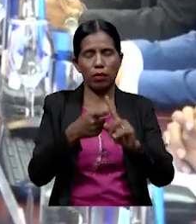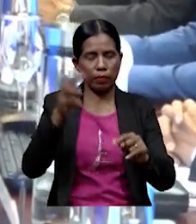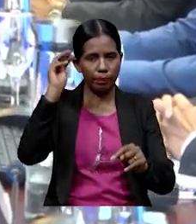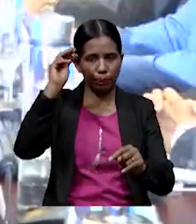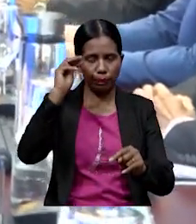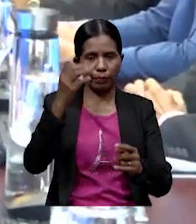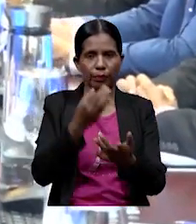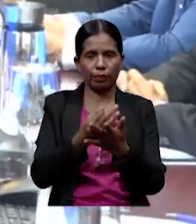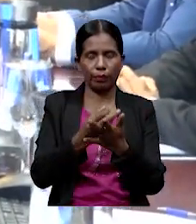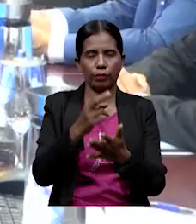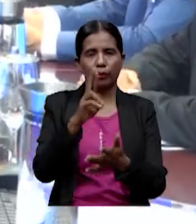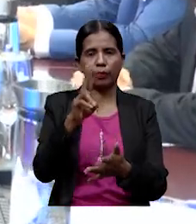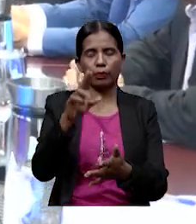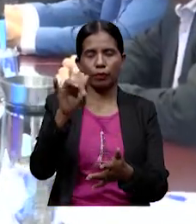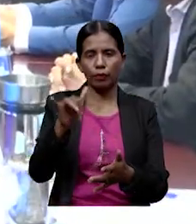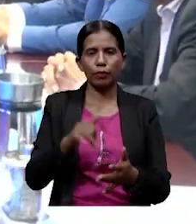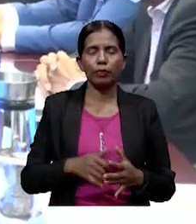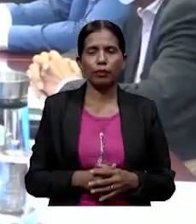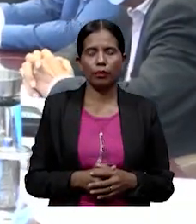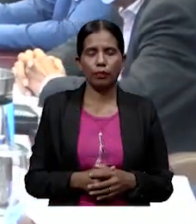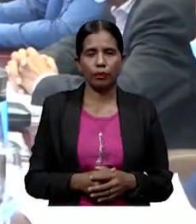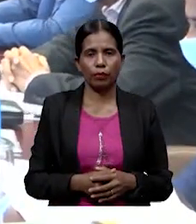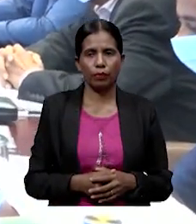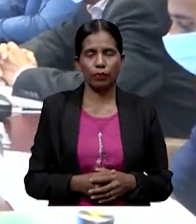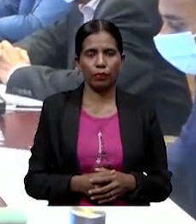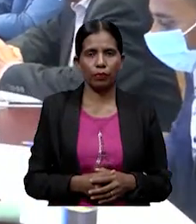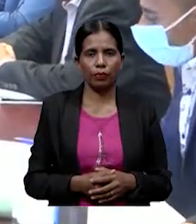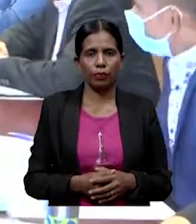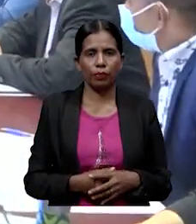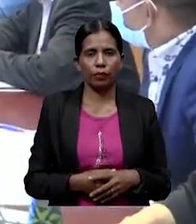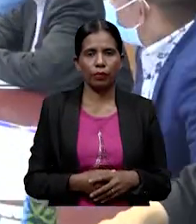Finanças Rui Augusto Gomes. Agustin da Costa, bem-vindo a Simenis, GMN.